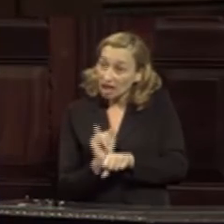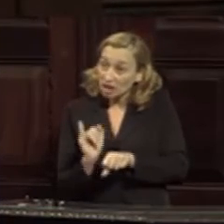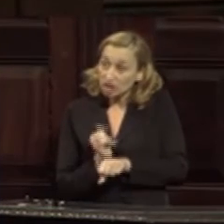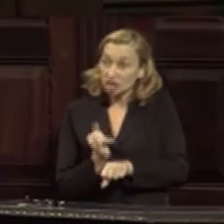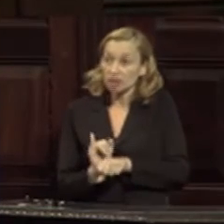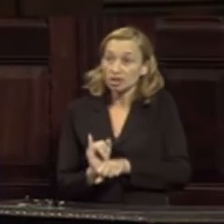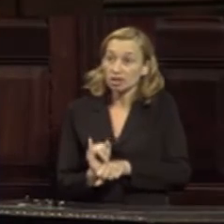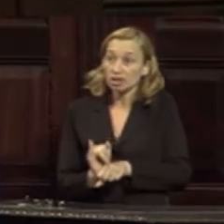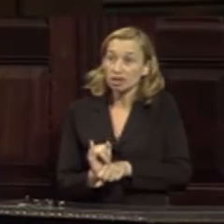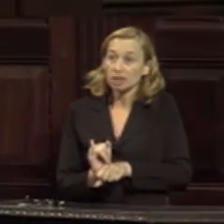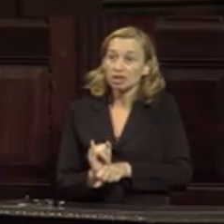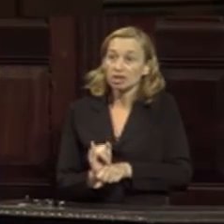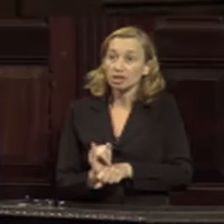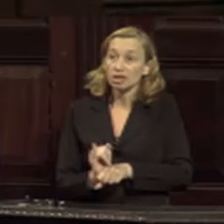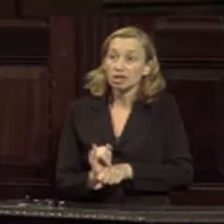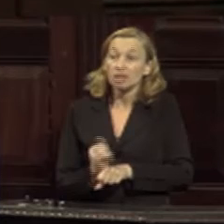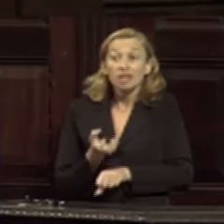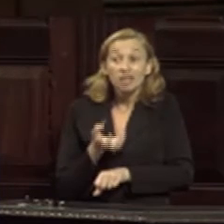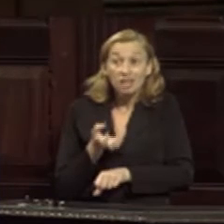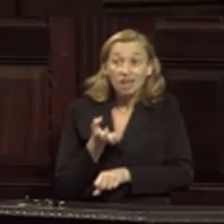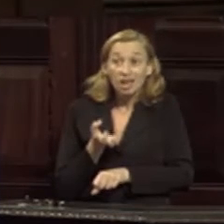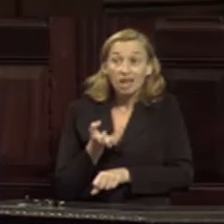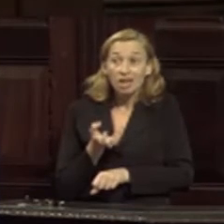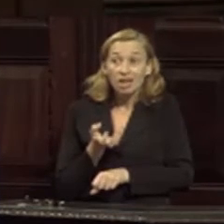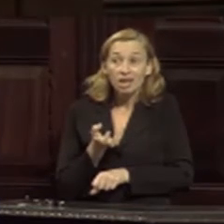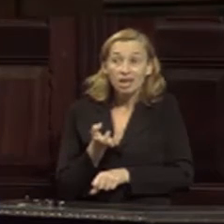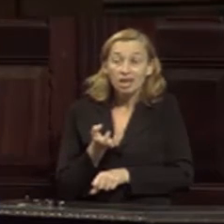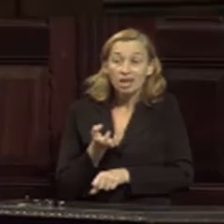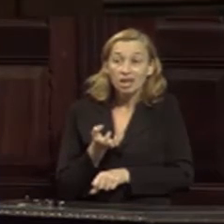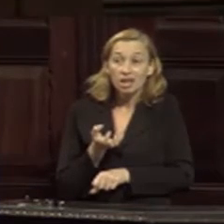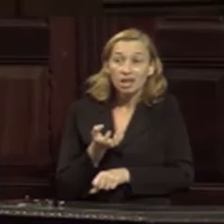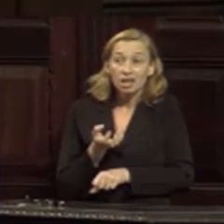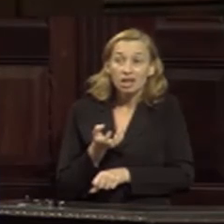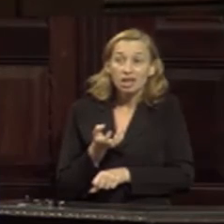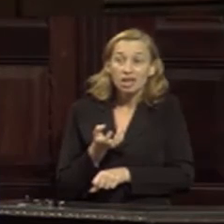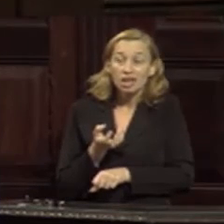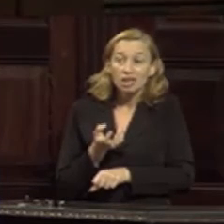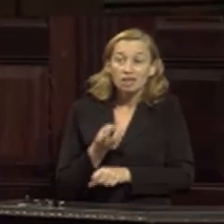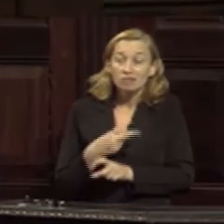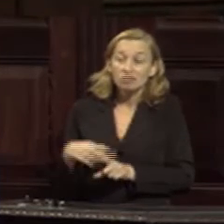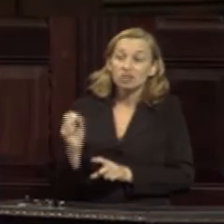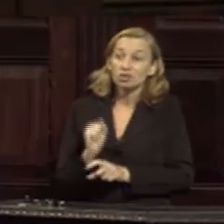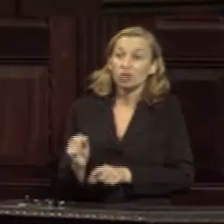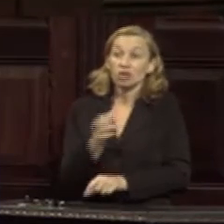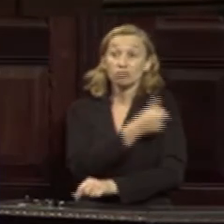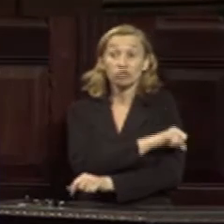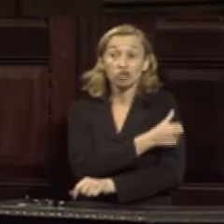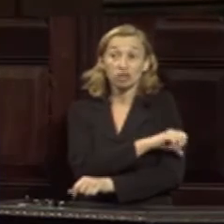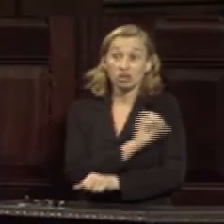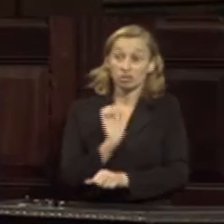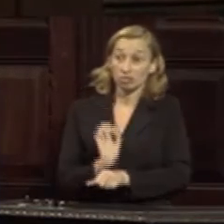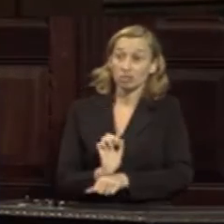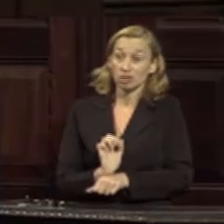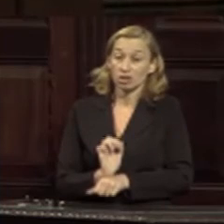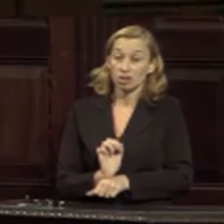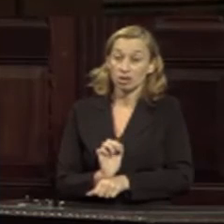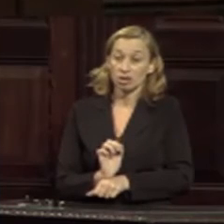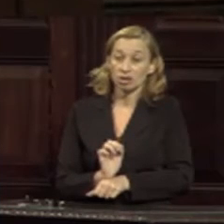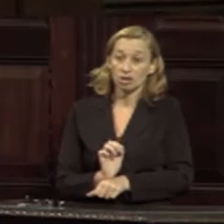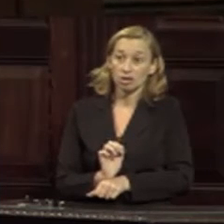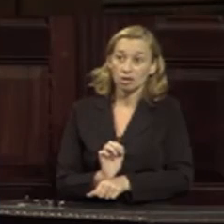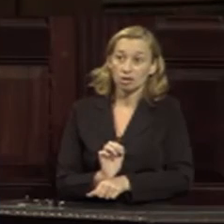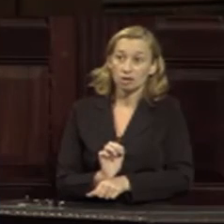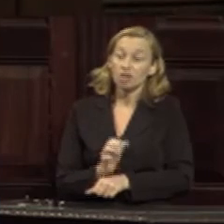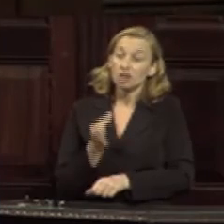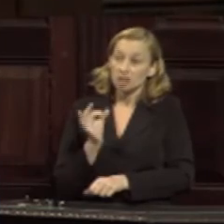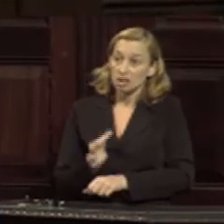momento, o jogo daqueles que querem o atraso do Estado do Rio de Janeiro. Tenho certeza que nesse grupo não estão os deputados André